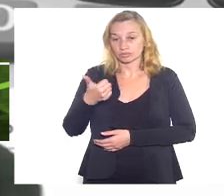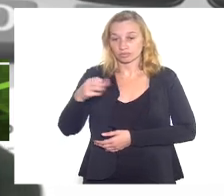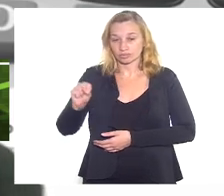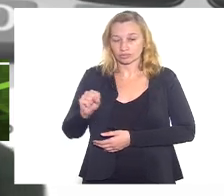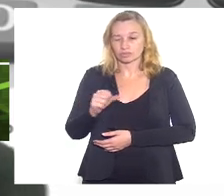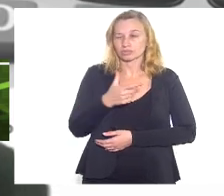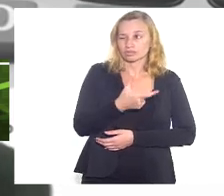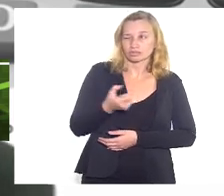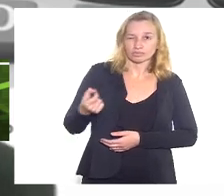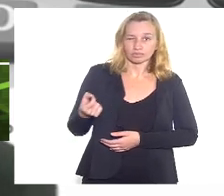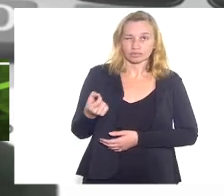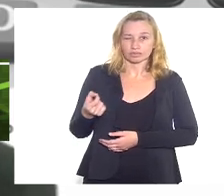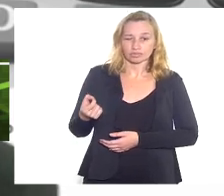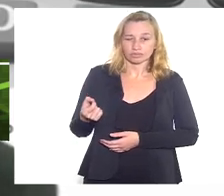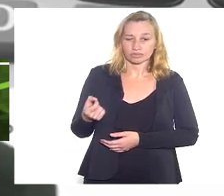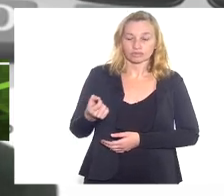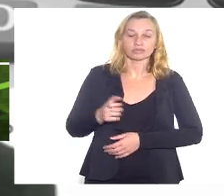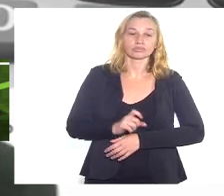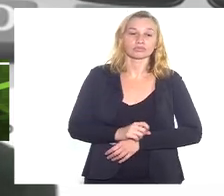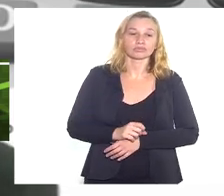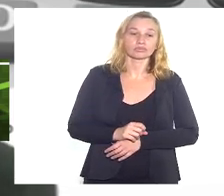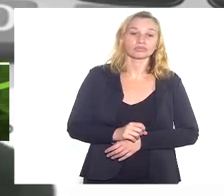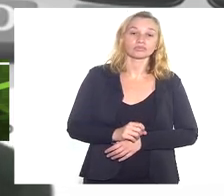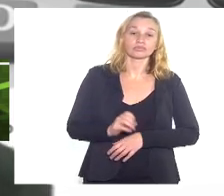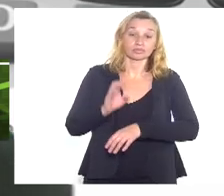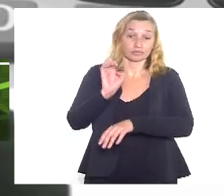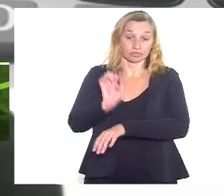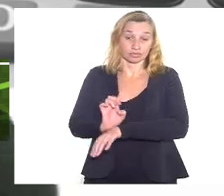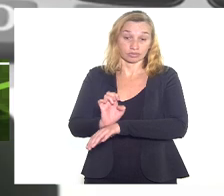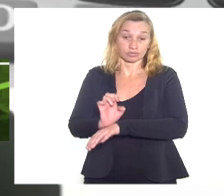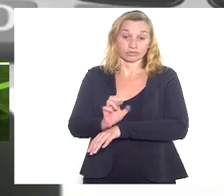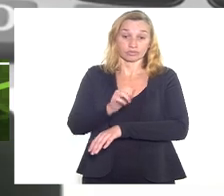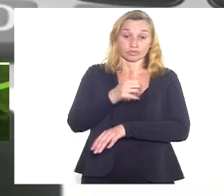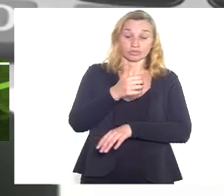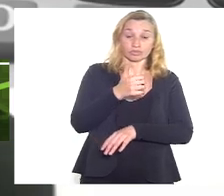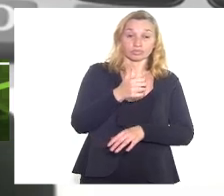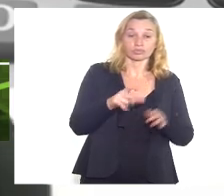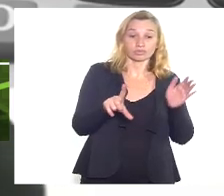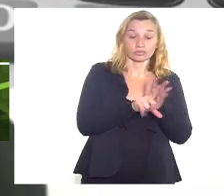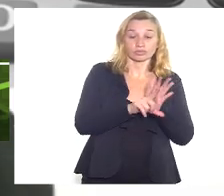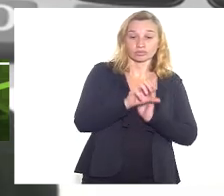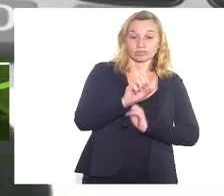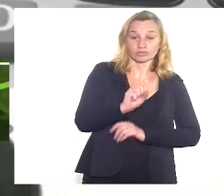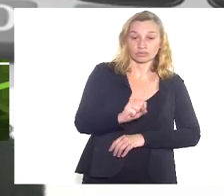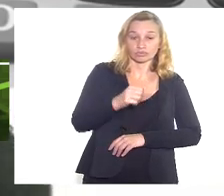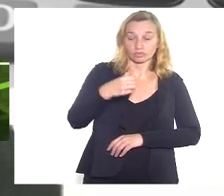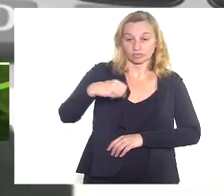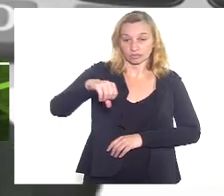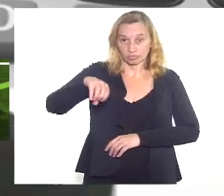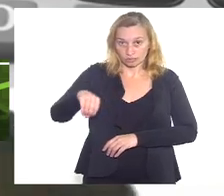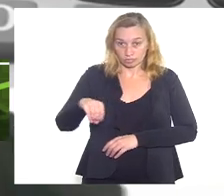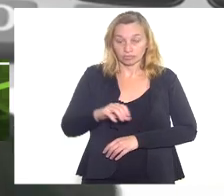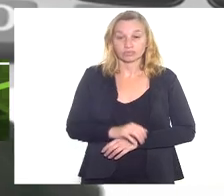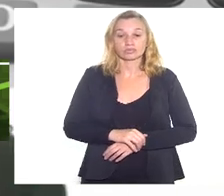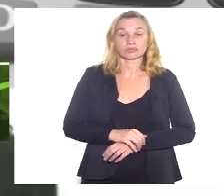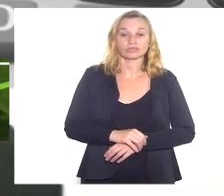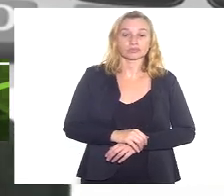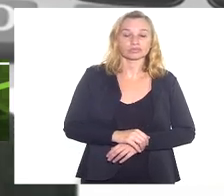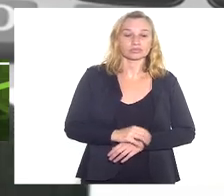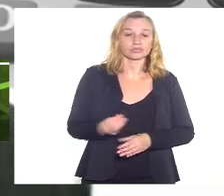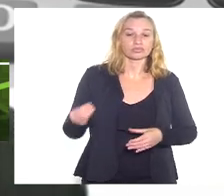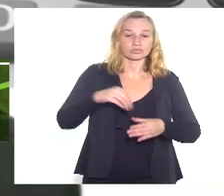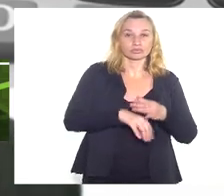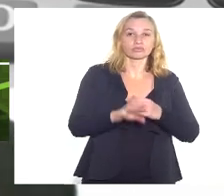em 2020, com a internalização no Estado, a partir da Lei 8.890, foi instituído dentro